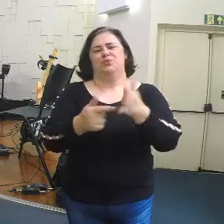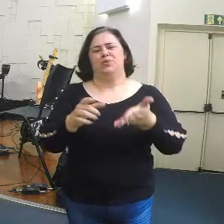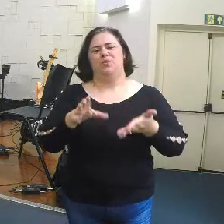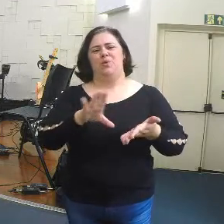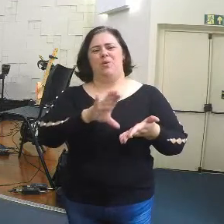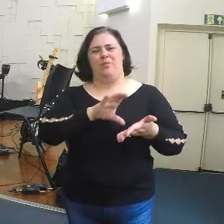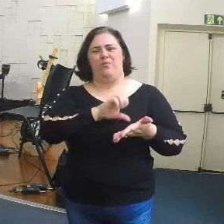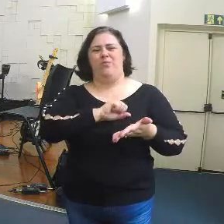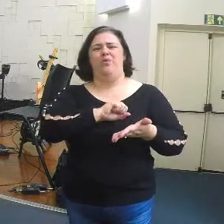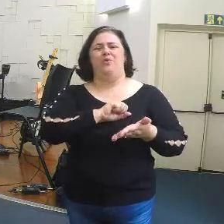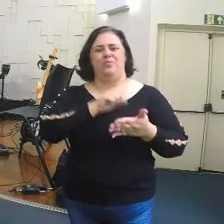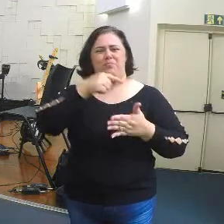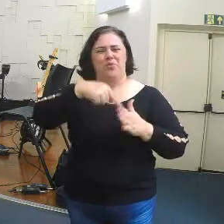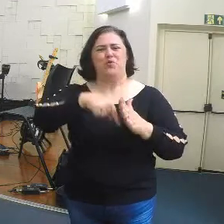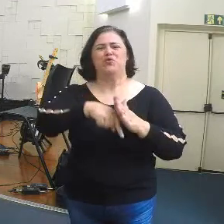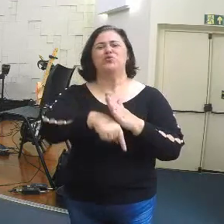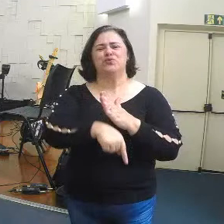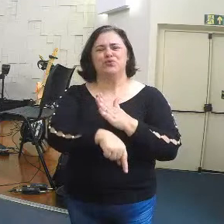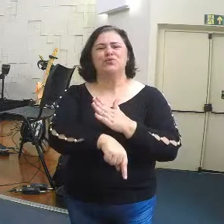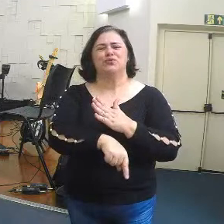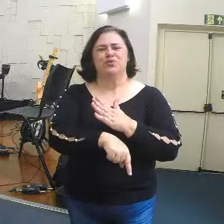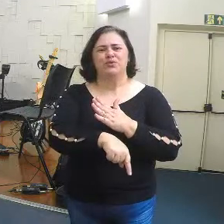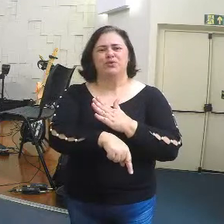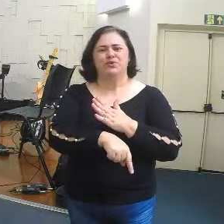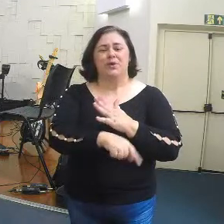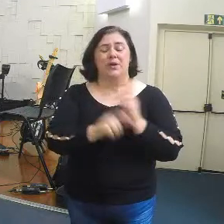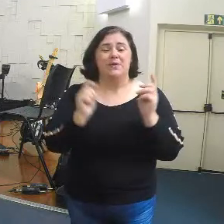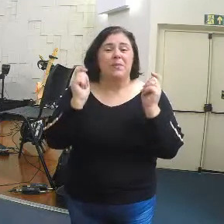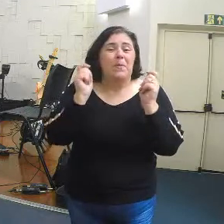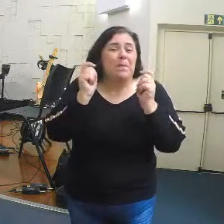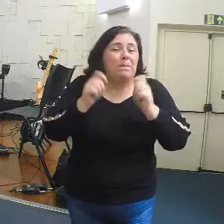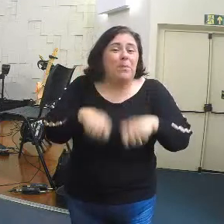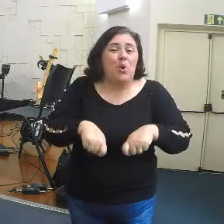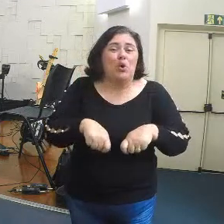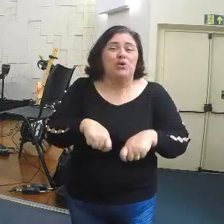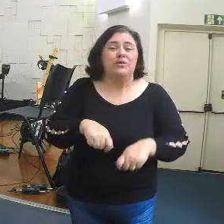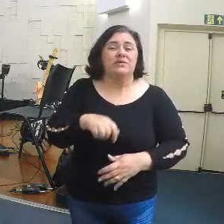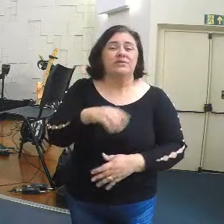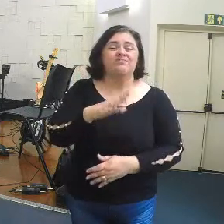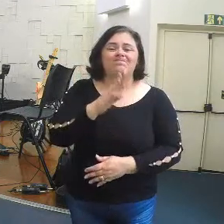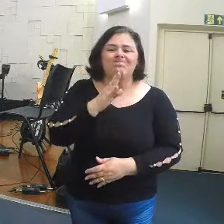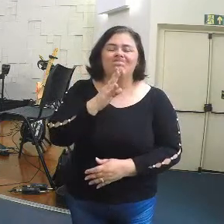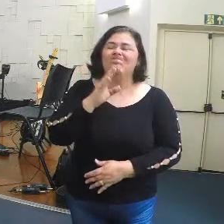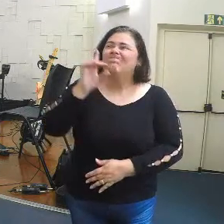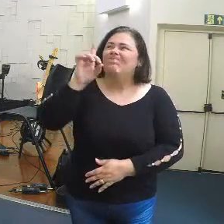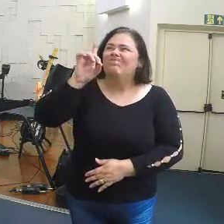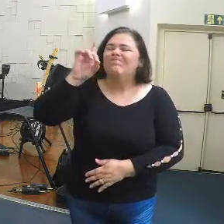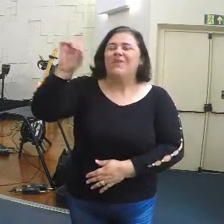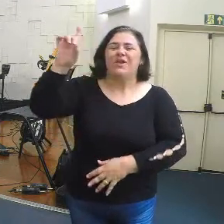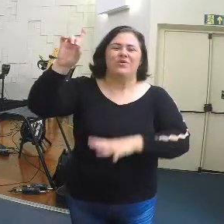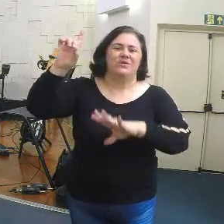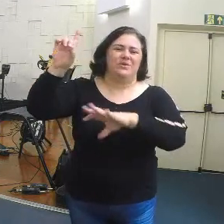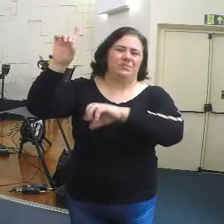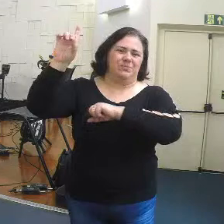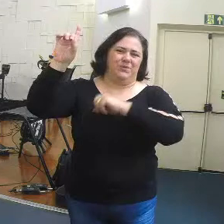amor, e mais, foi possível conhecer que o próprio Deus é amor.